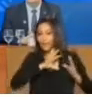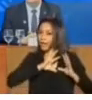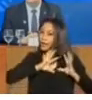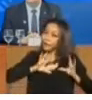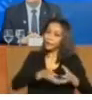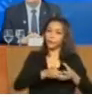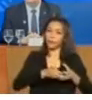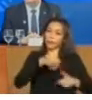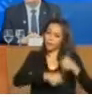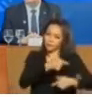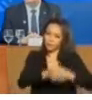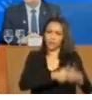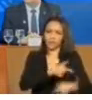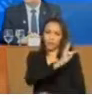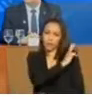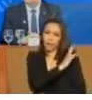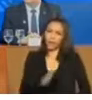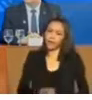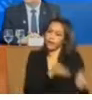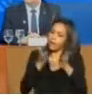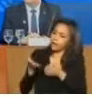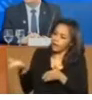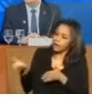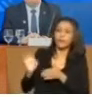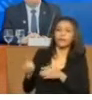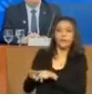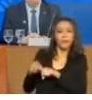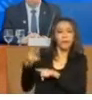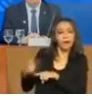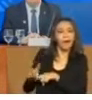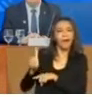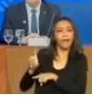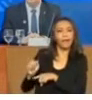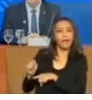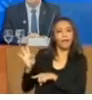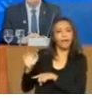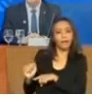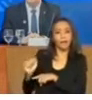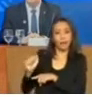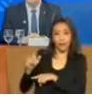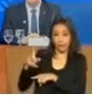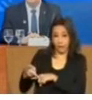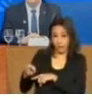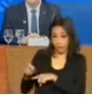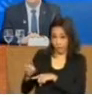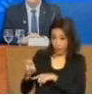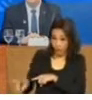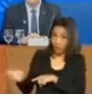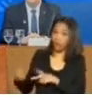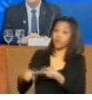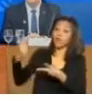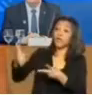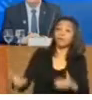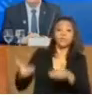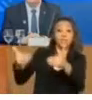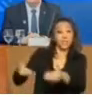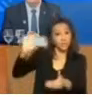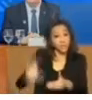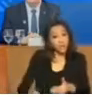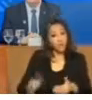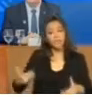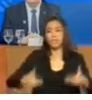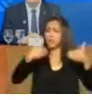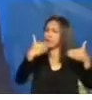equipe técnica, a Dataprev, a todos os seus técnicos pelo esforço feito, as equipes do Ministério da Cidadania, da Secretaria-Geral